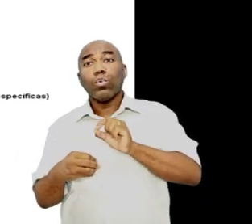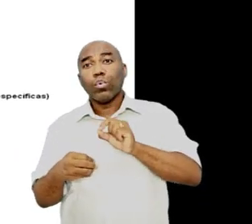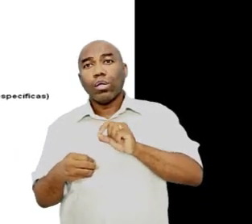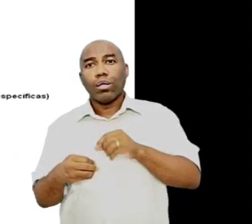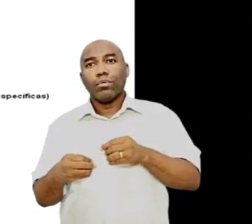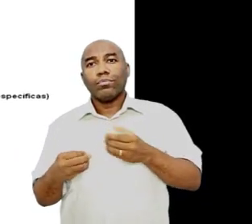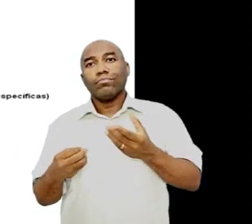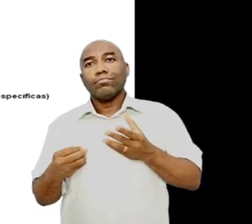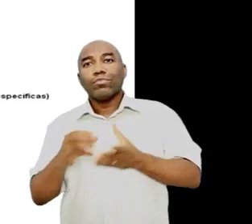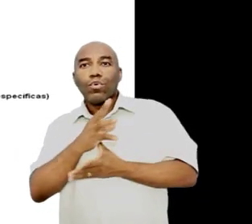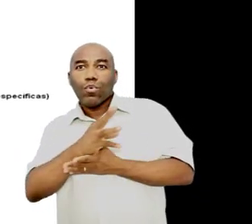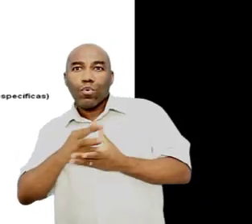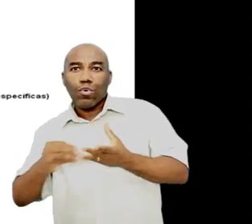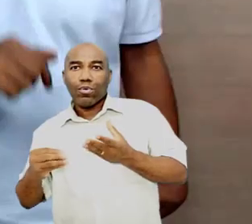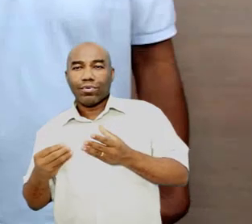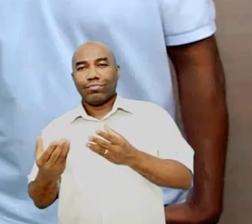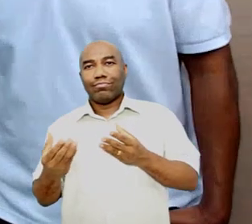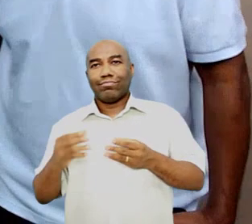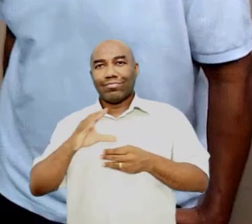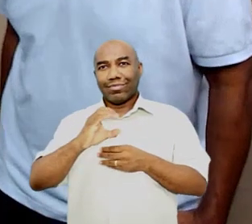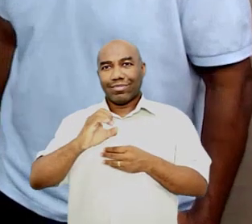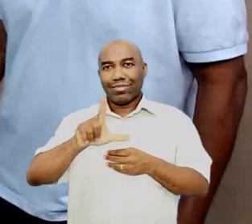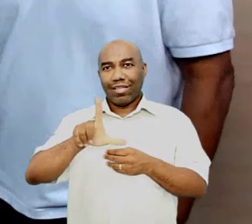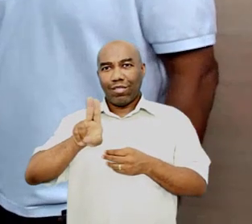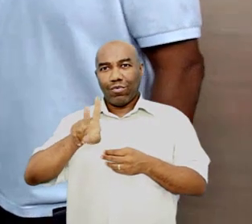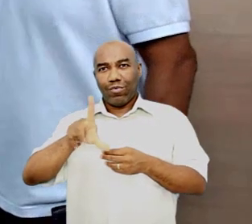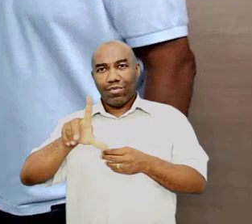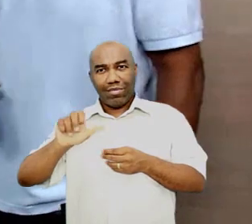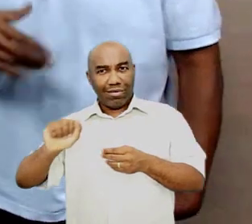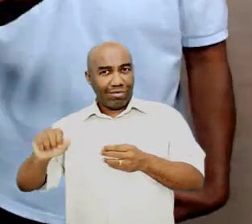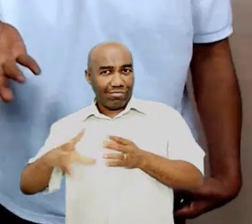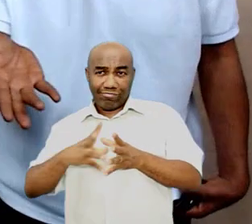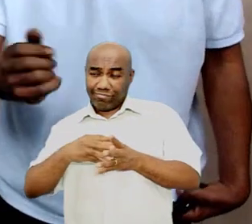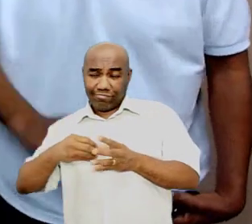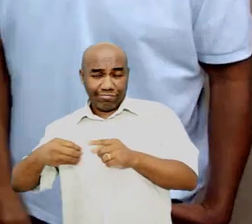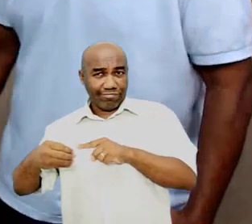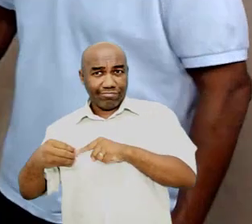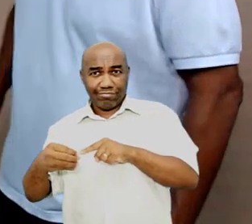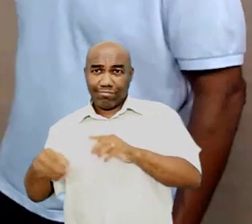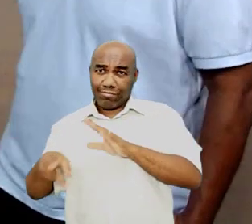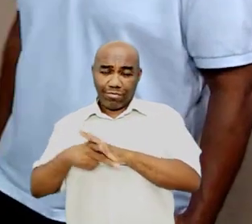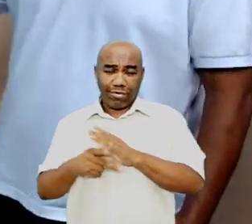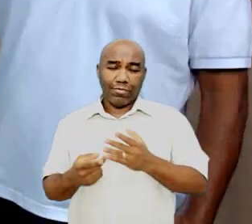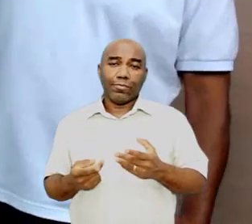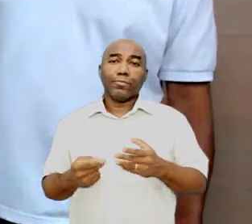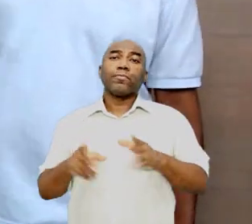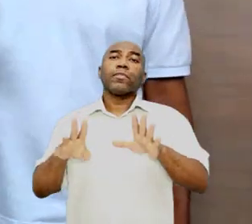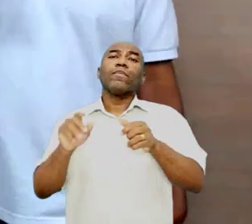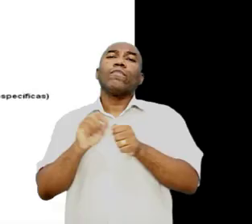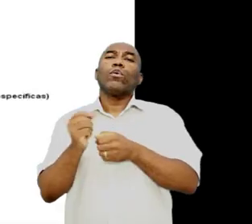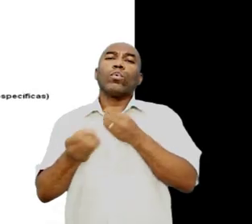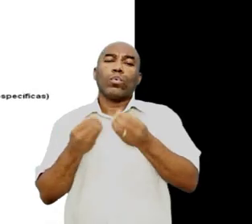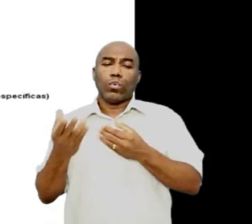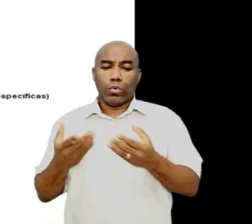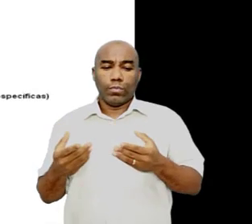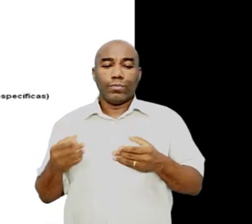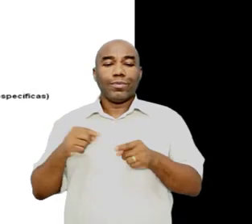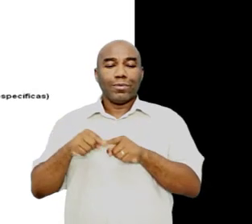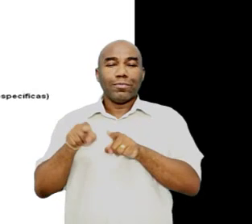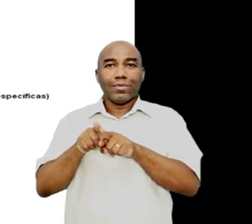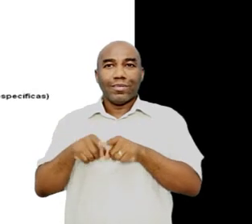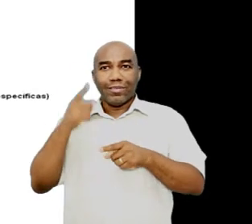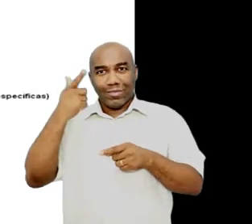de unidades menores, chamado de capsômero. Esses são chamados de aminoácidos. Vírus